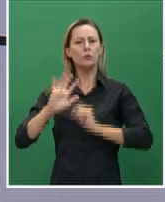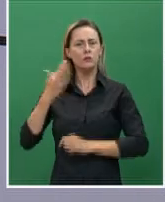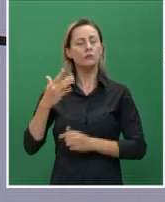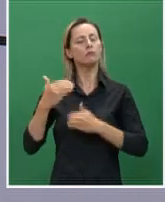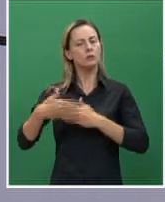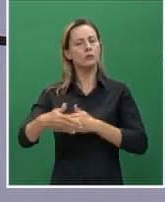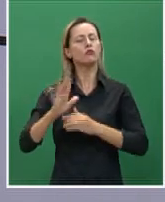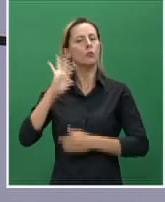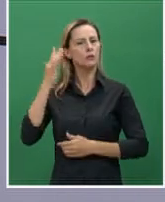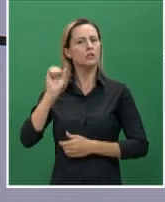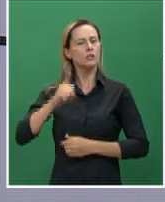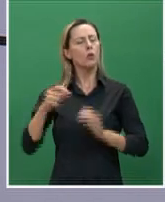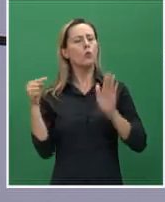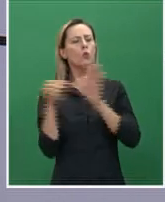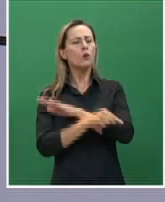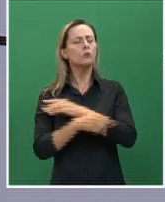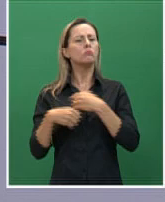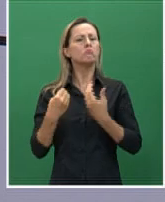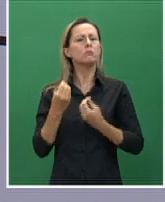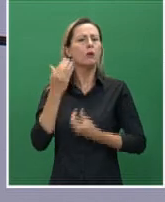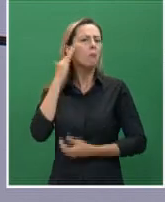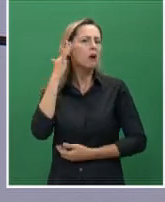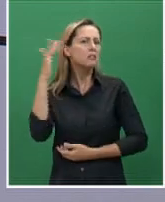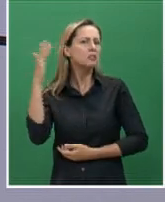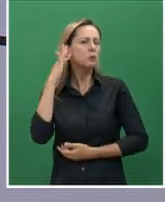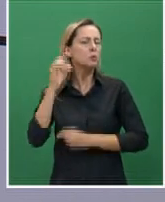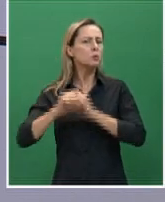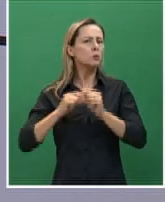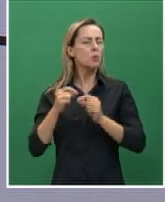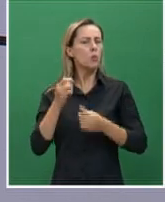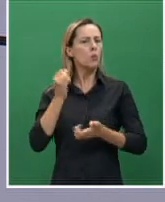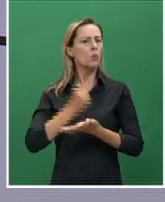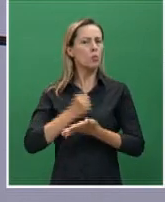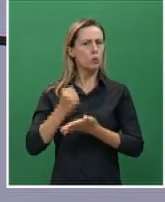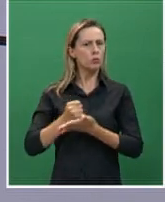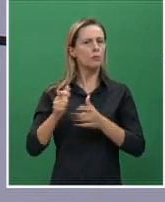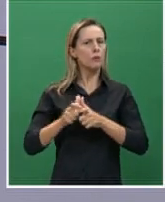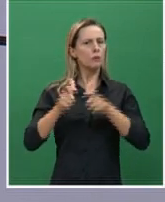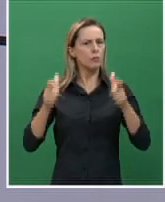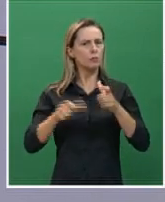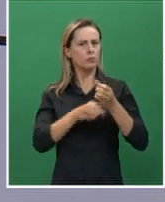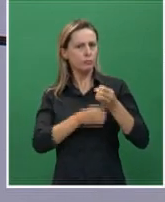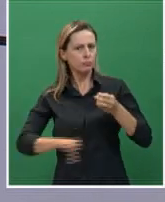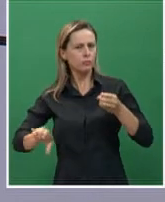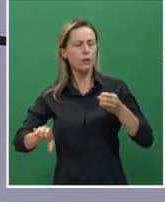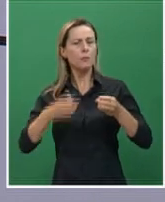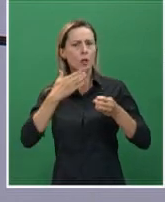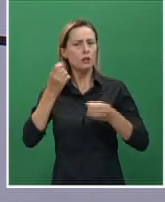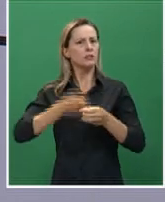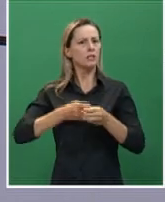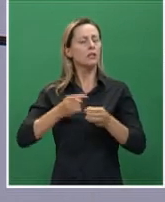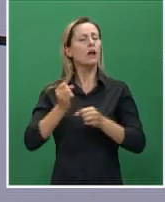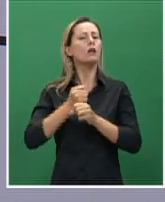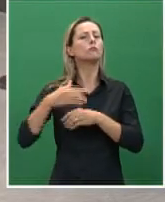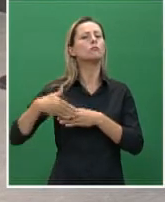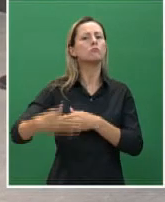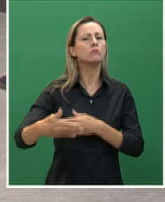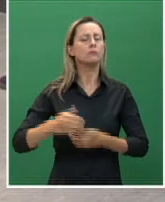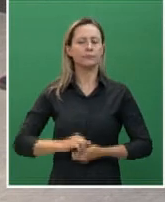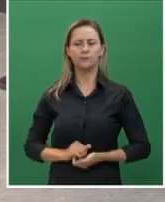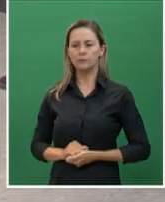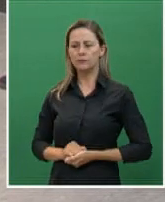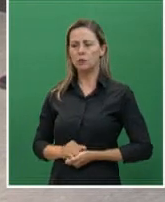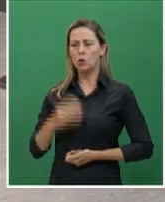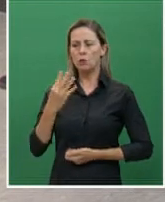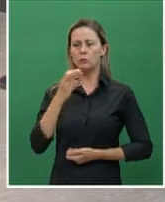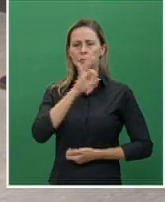nesse processo Qual é a sua visão candidato como o senhor imagina manter esse contrato e ampliar o tratamento de esgotos na cidade para os próximos anos os